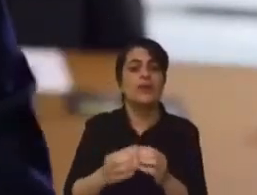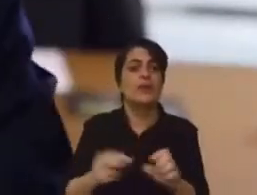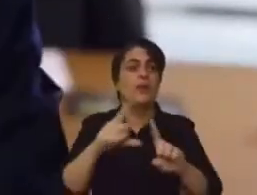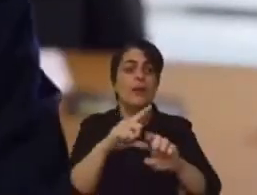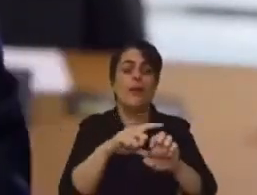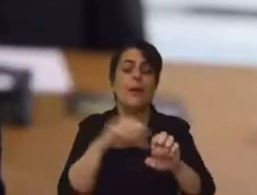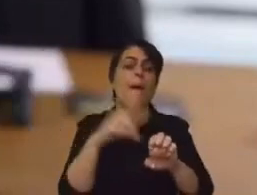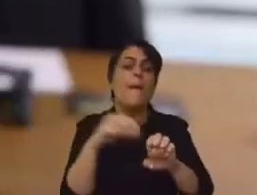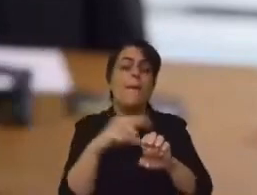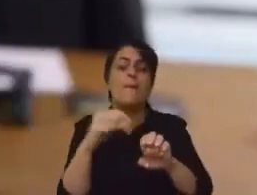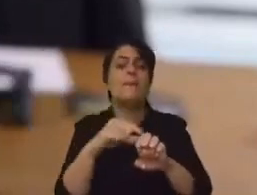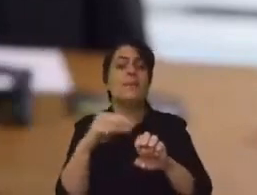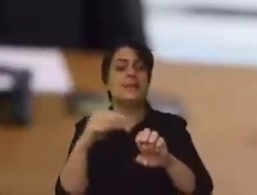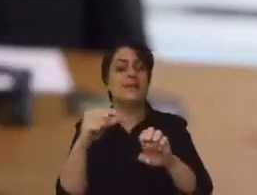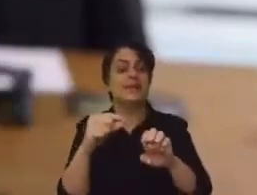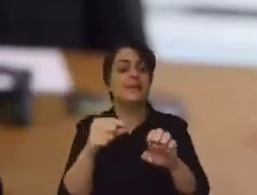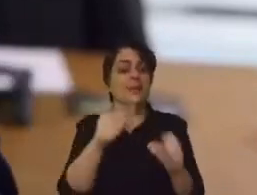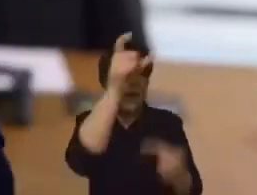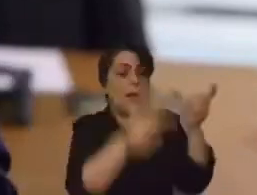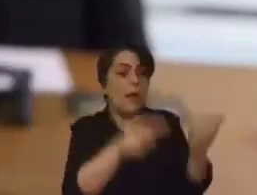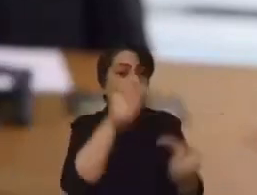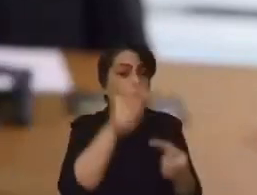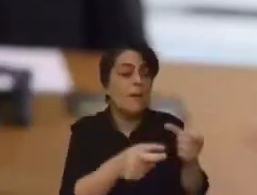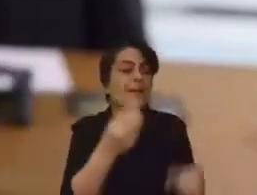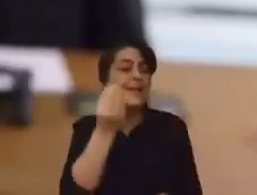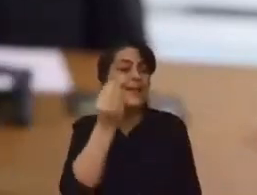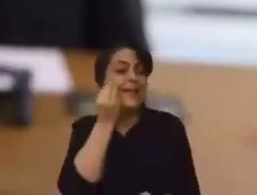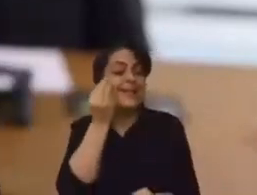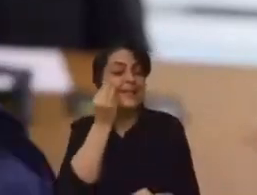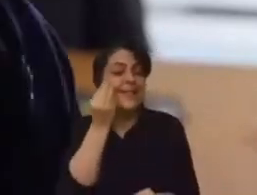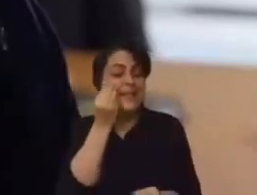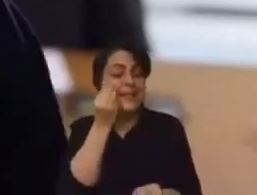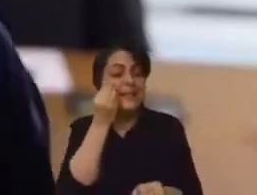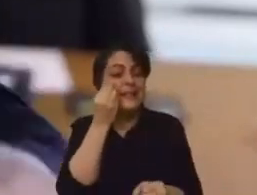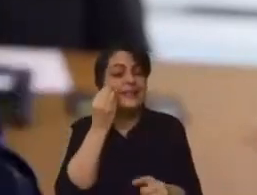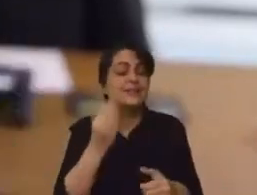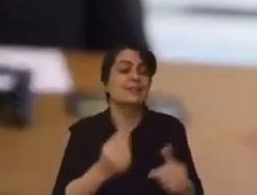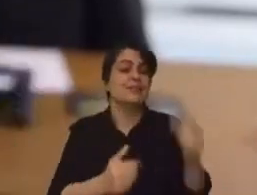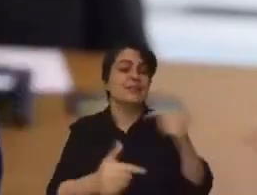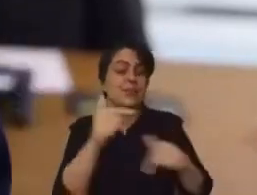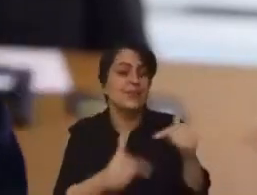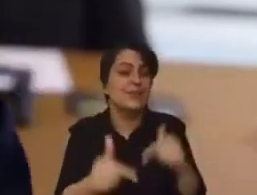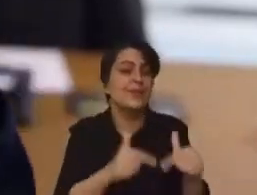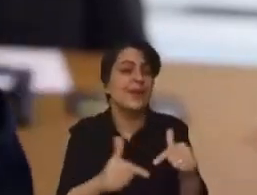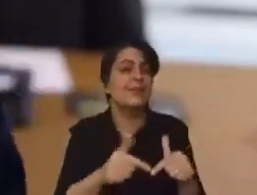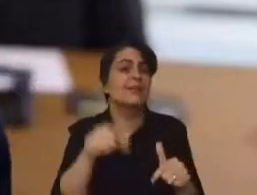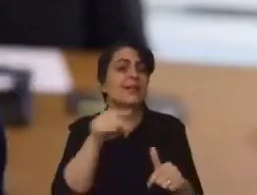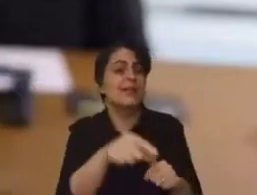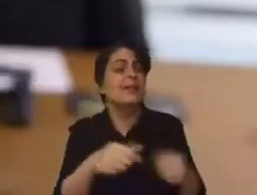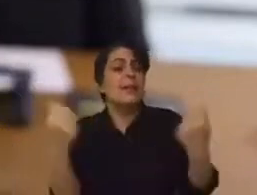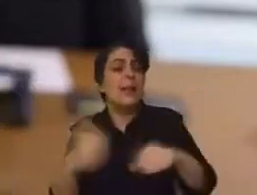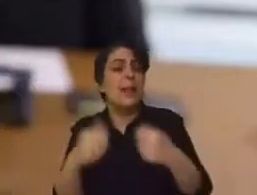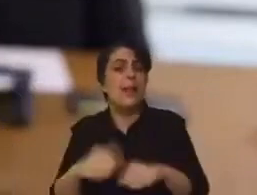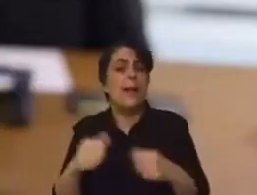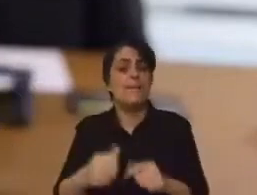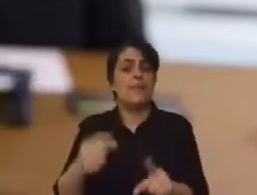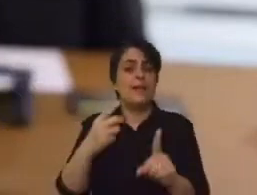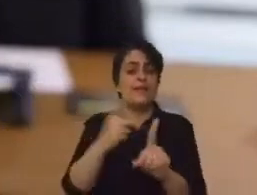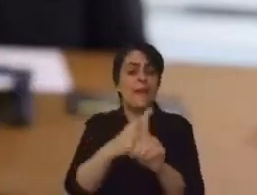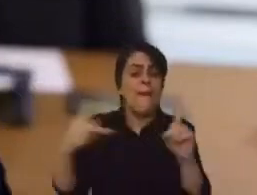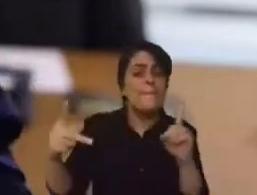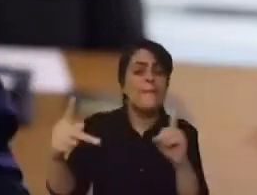quando na verdade são pessoas que estão prestando serviço, que deveriam ter previdência social, deveria ter segurança, que deveria